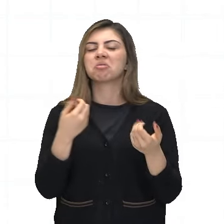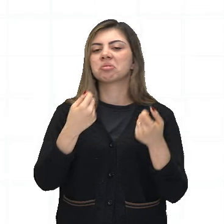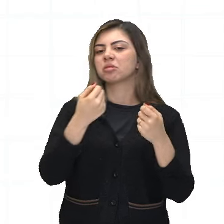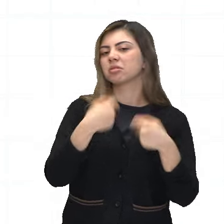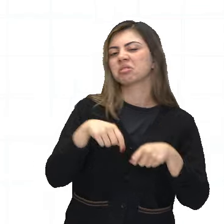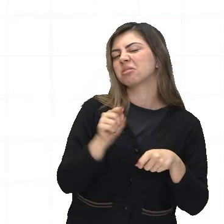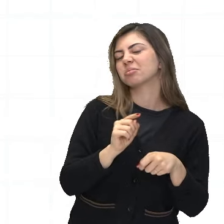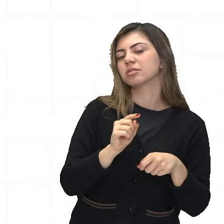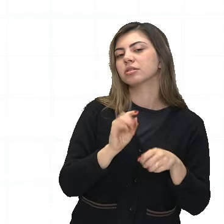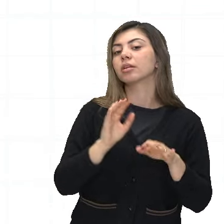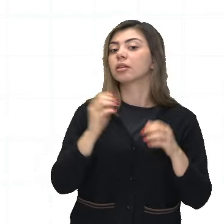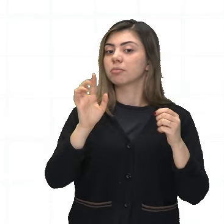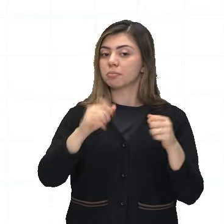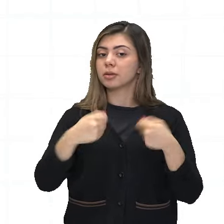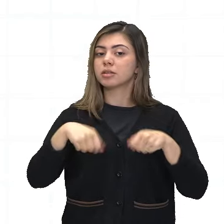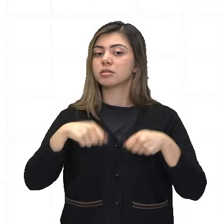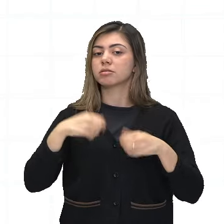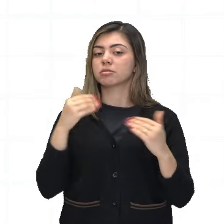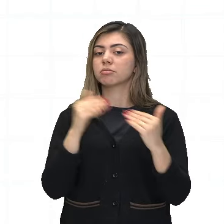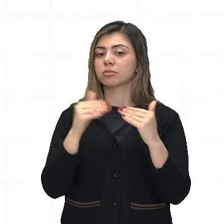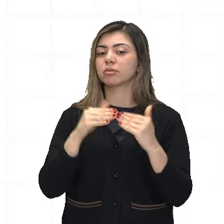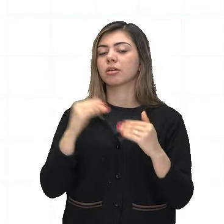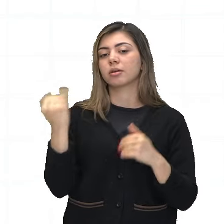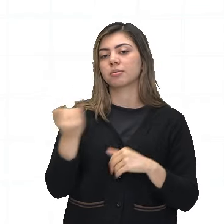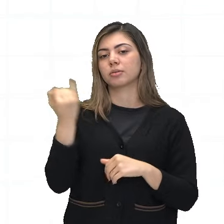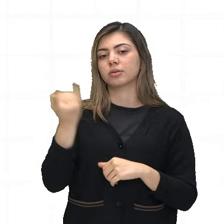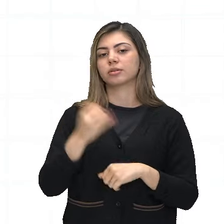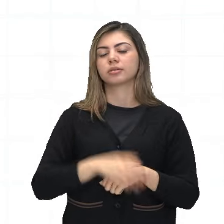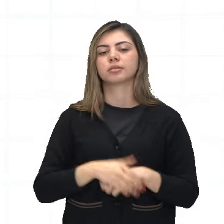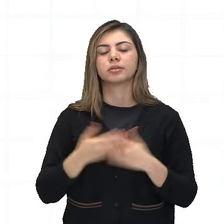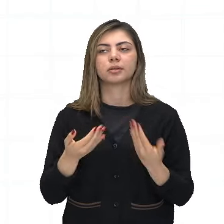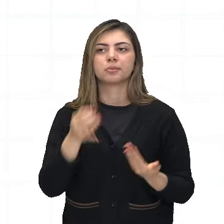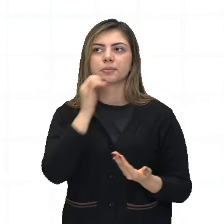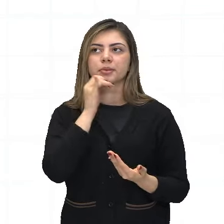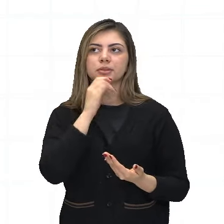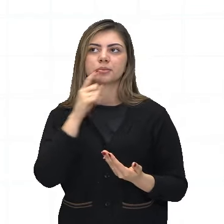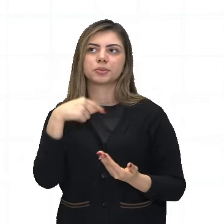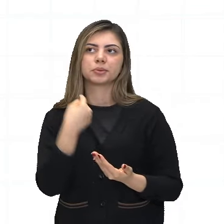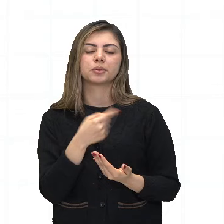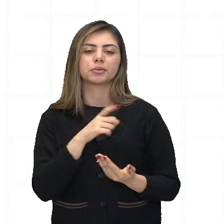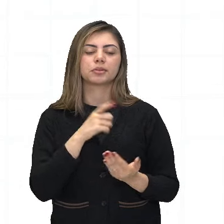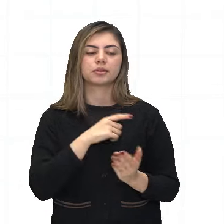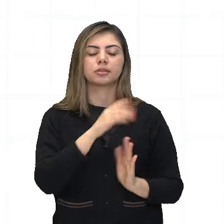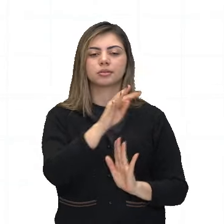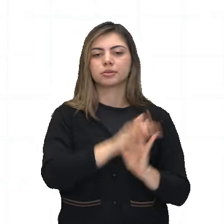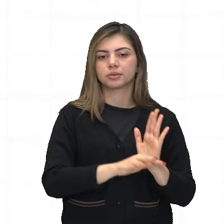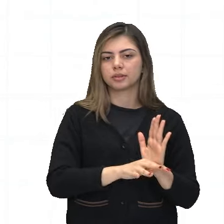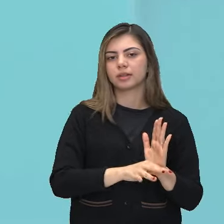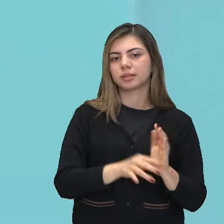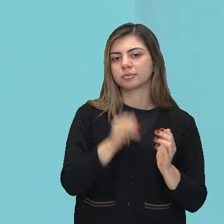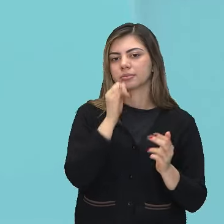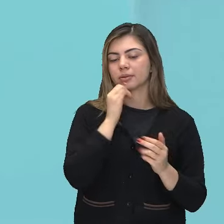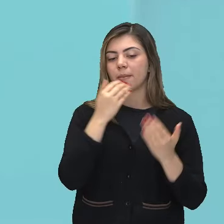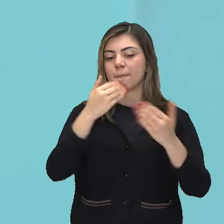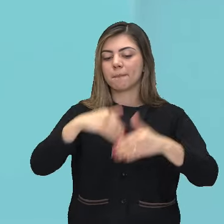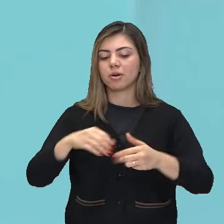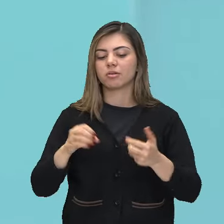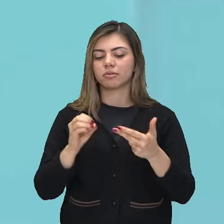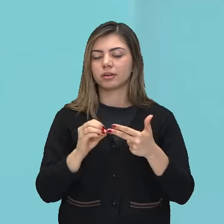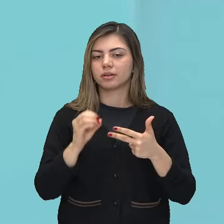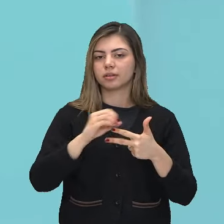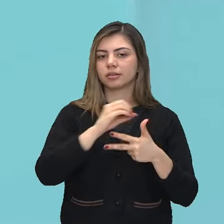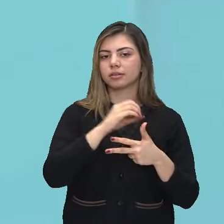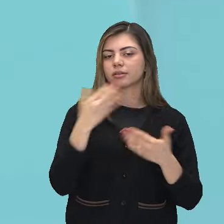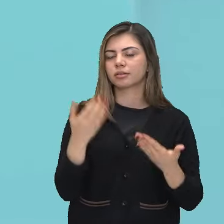gerações no modelo é de redação por exemplo do que a gente vê recentemente do Enem é sempre importante a